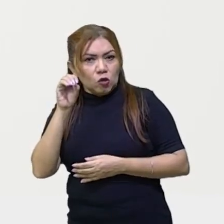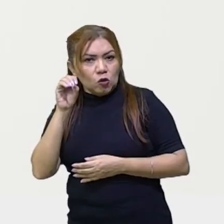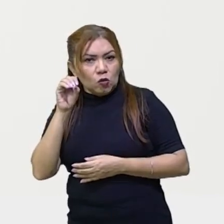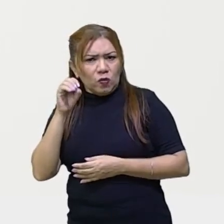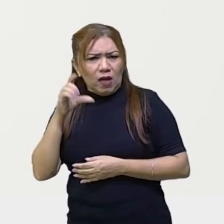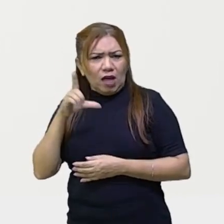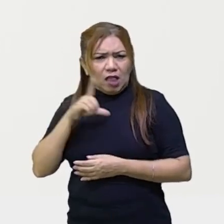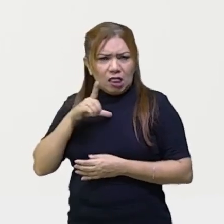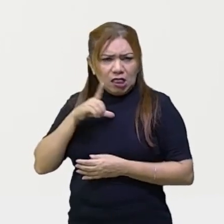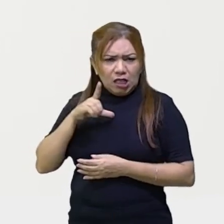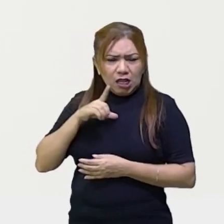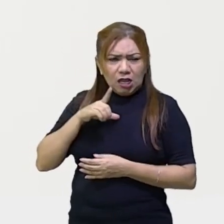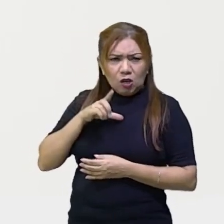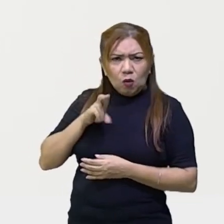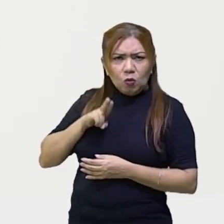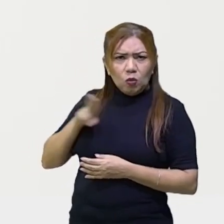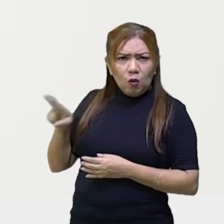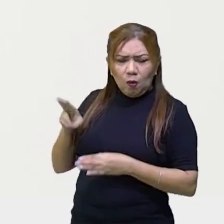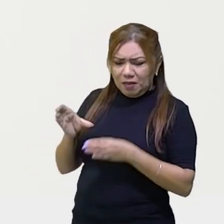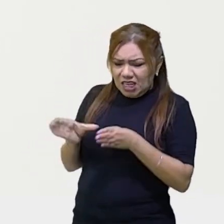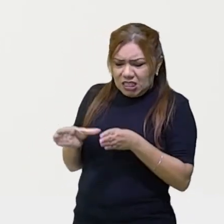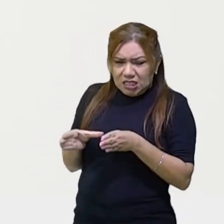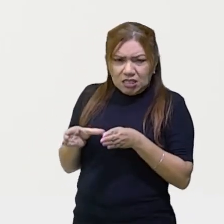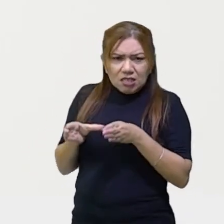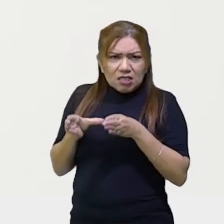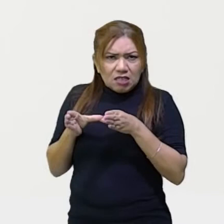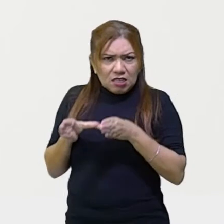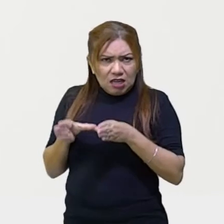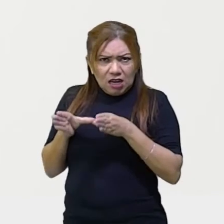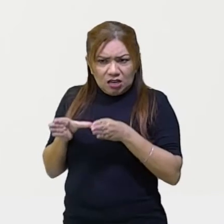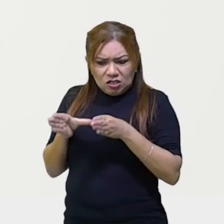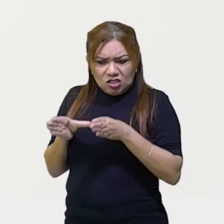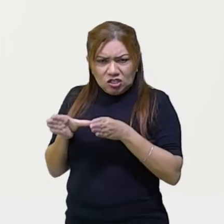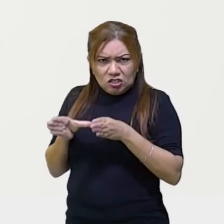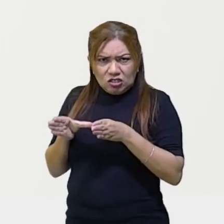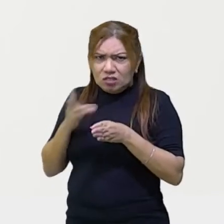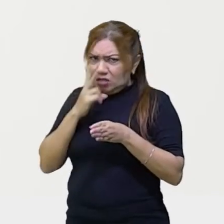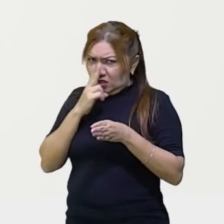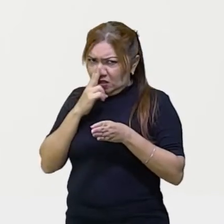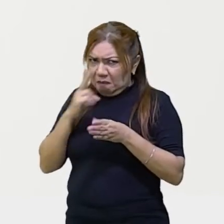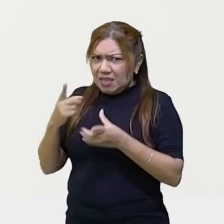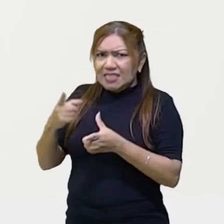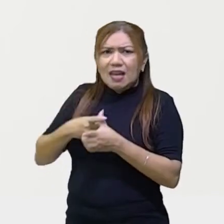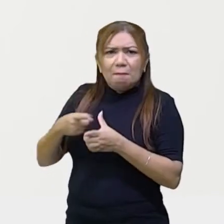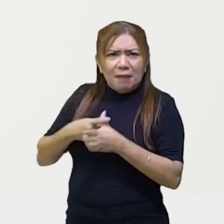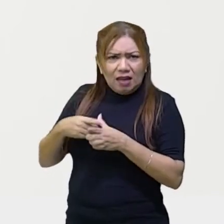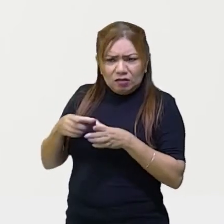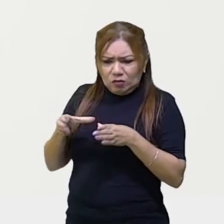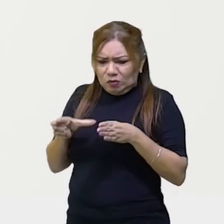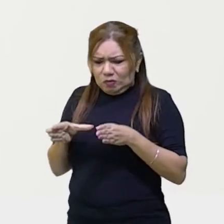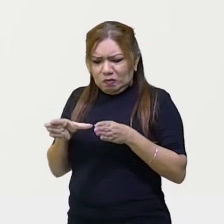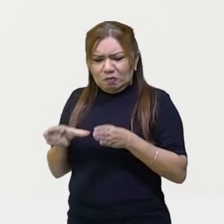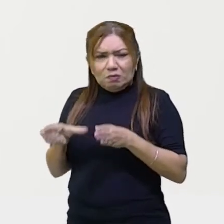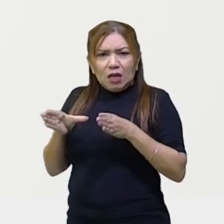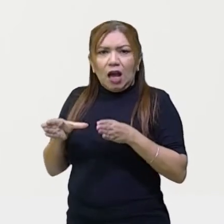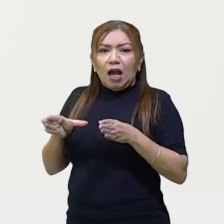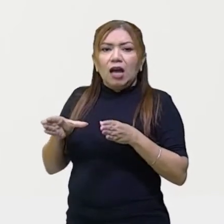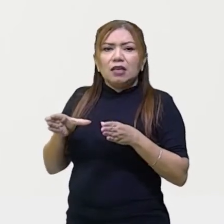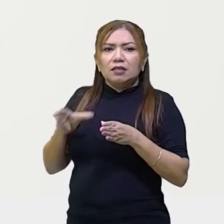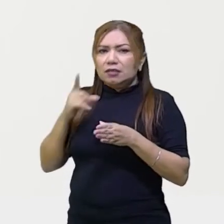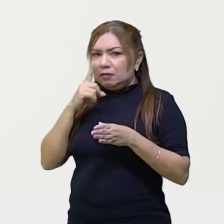ou um bloco retangular que mostra aí que que parece muito uma caixa beleza e a gente